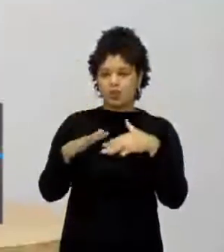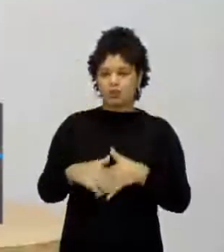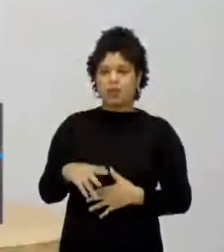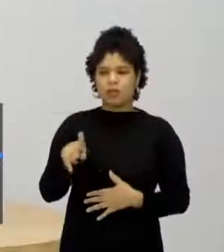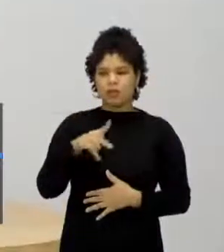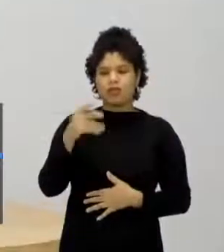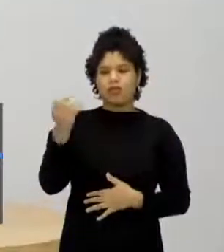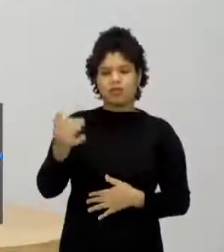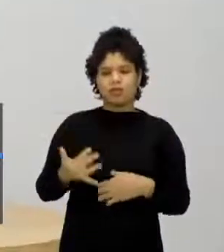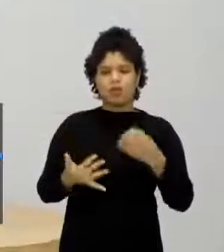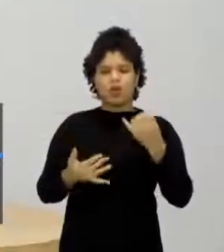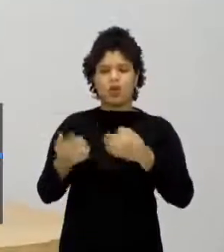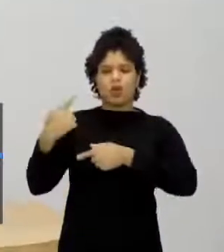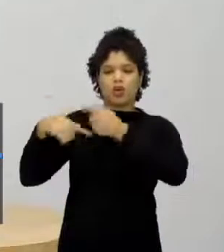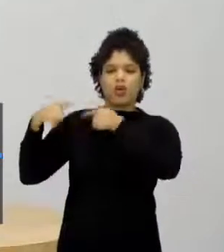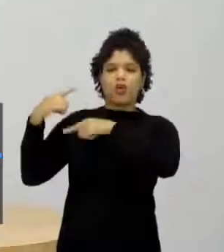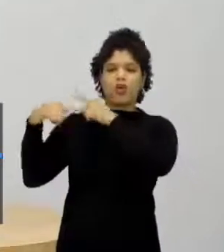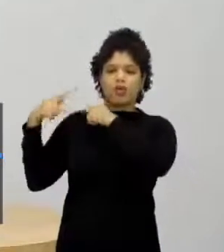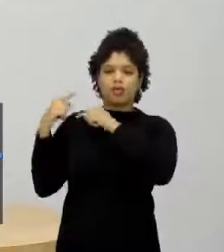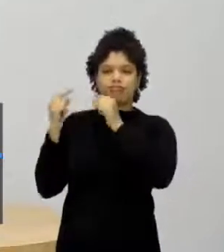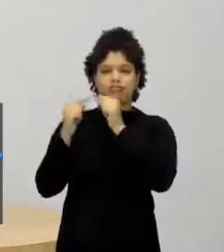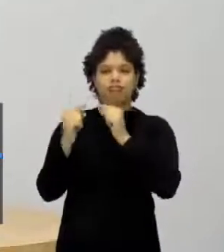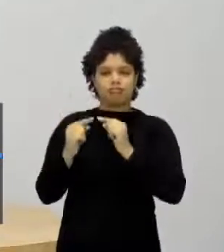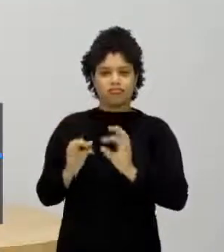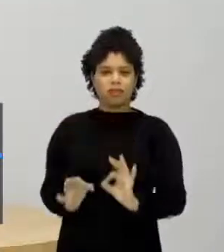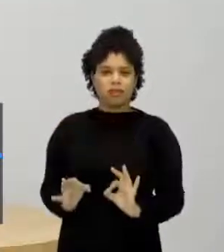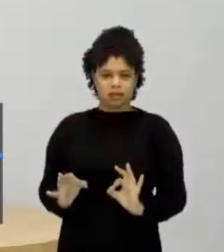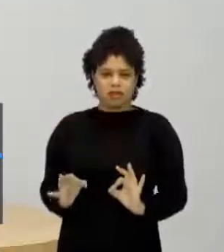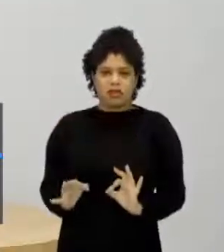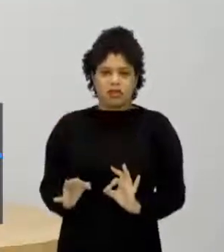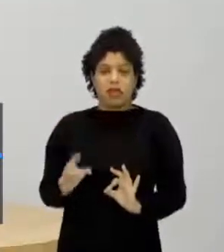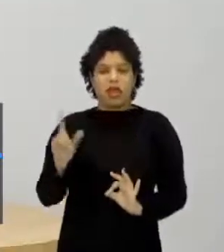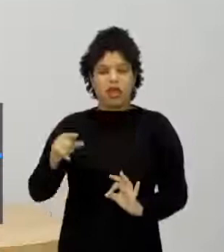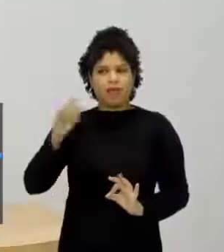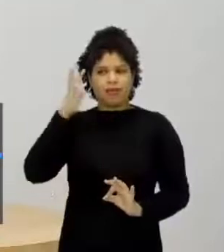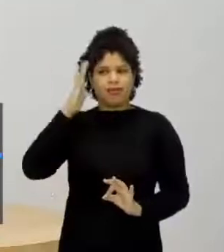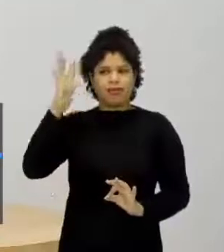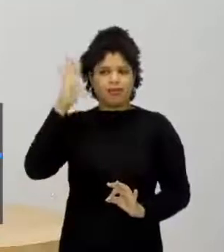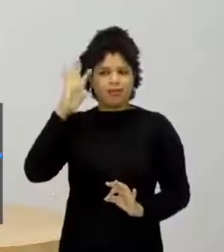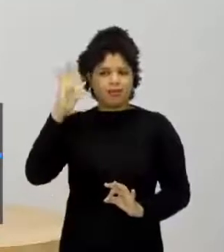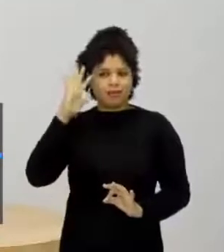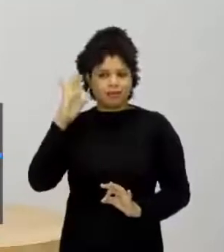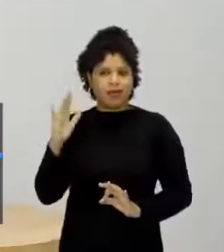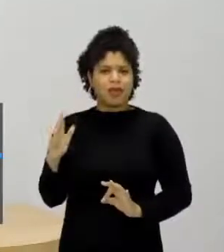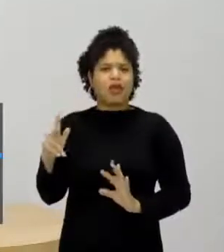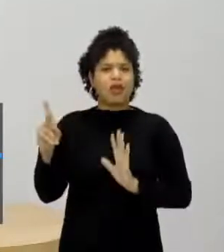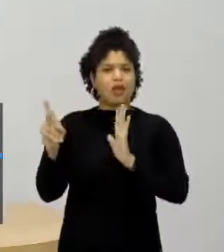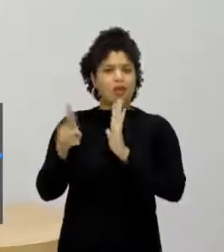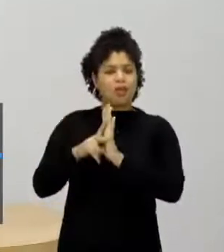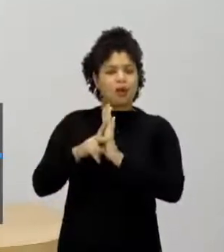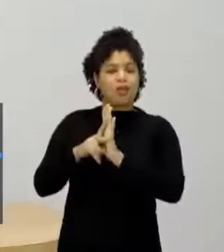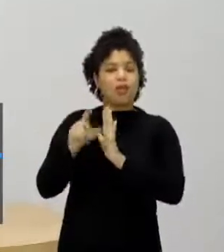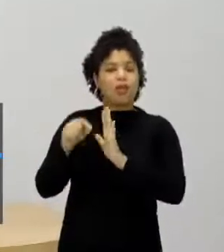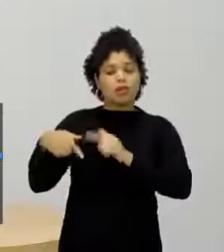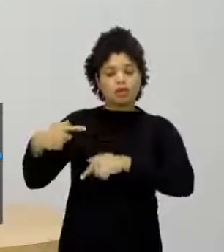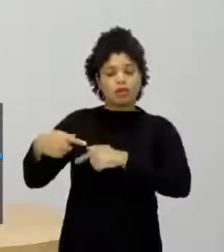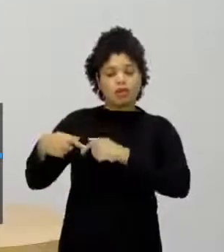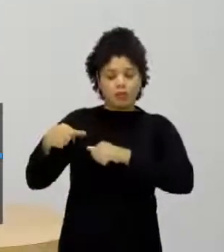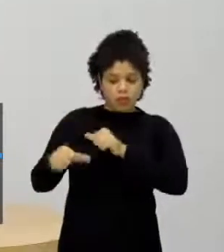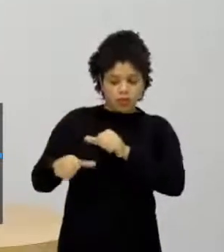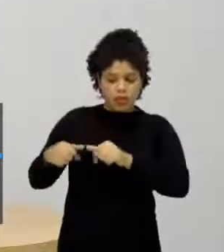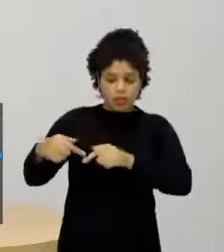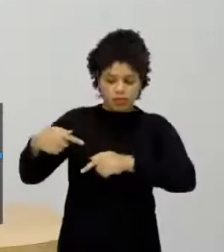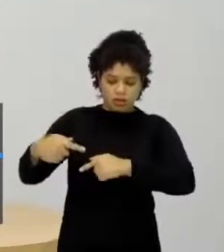da ancestralidade, é justamente isso. Então, ele parte de uma teoria que seria a teoria dos descendentes com modificação, ou